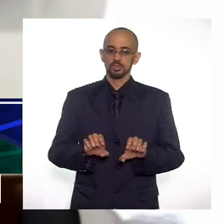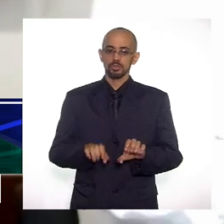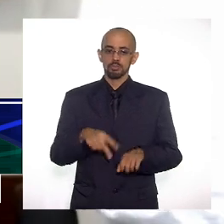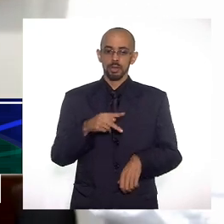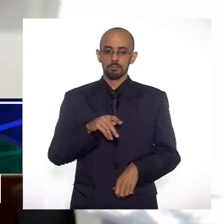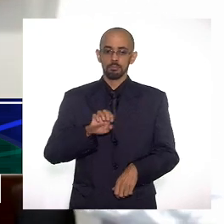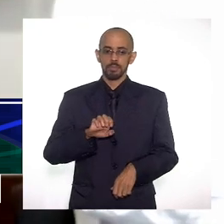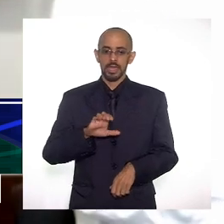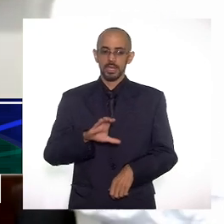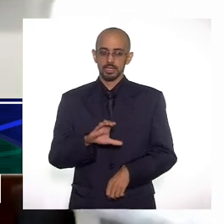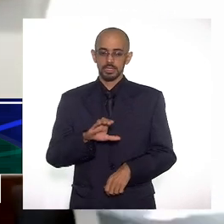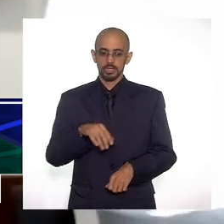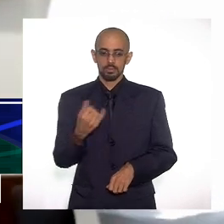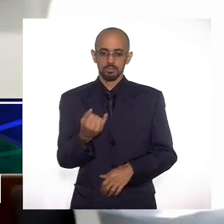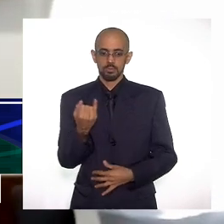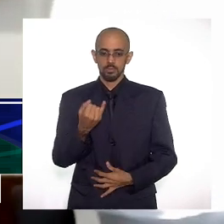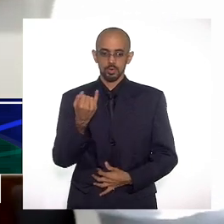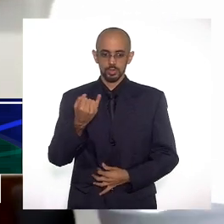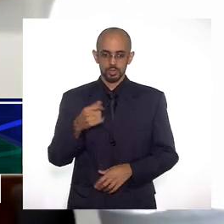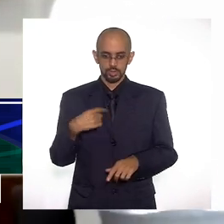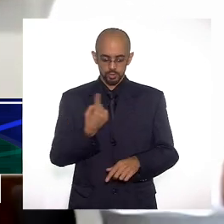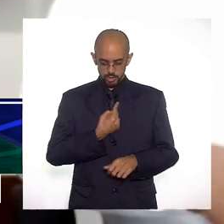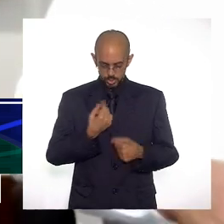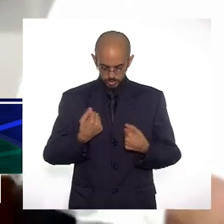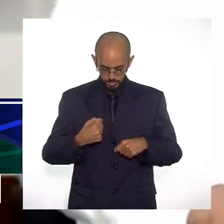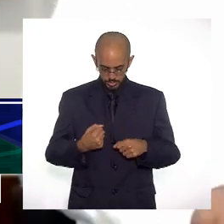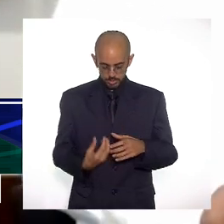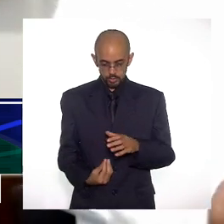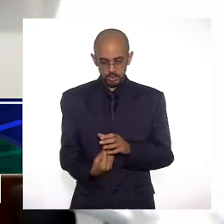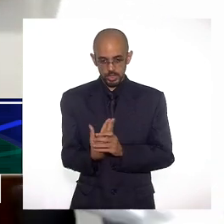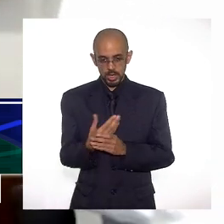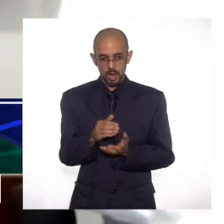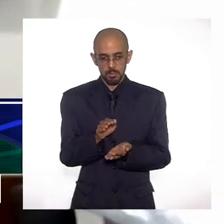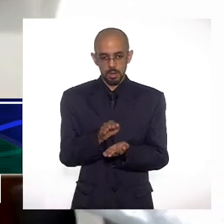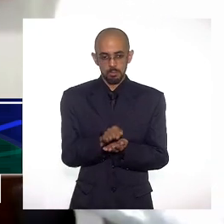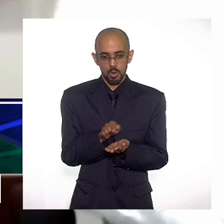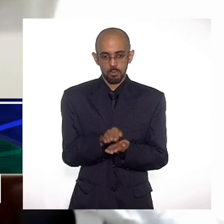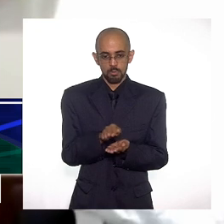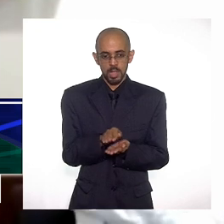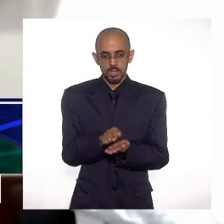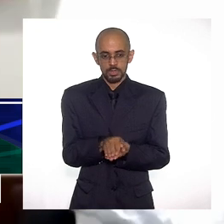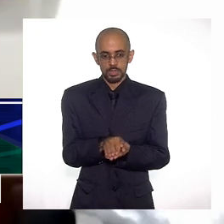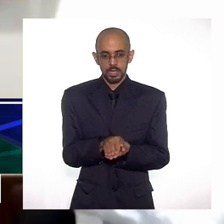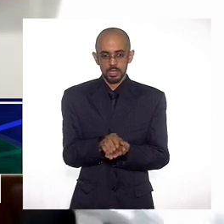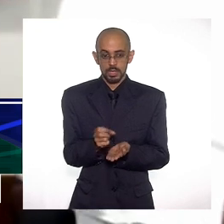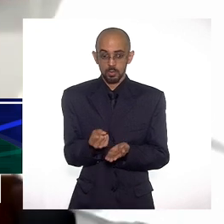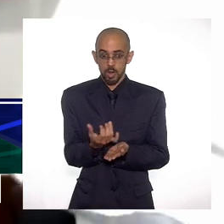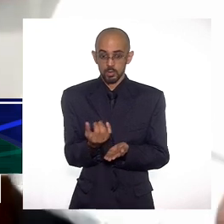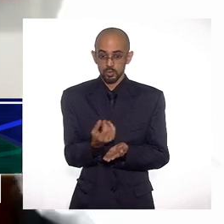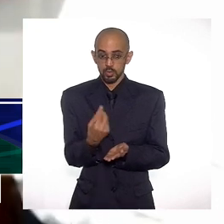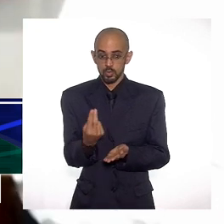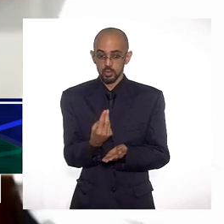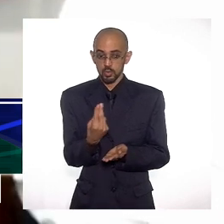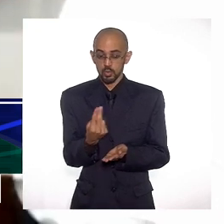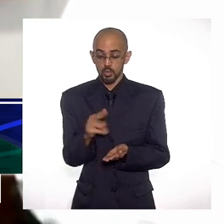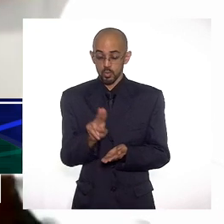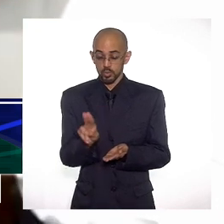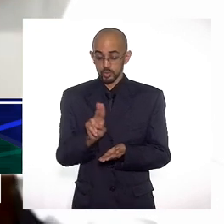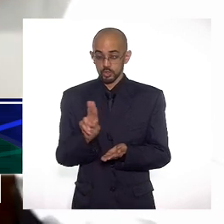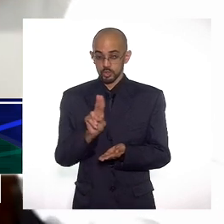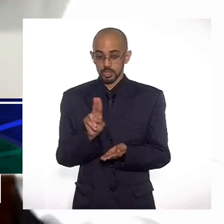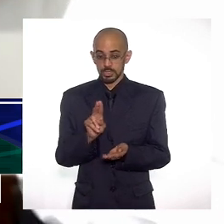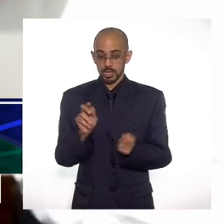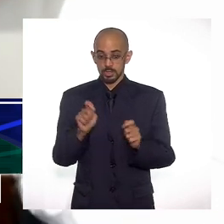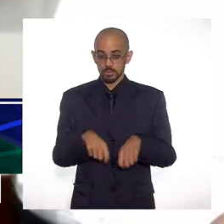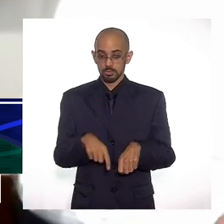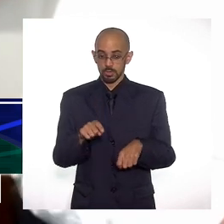importante, porque a gente precisa criar uma poupança e, quando utilizar desses recursos, recursos que sejam, para trazer